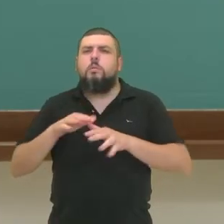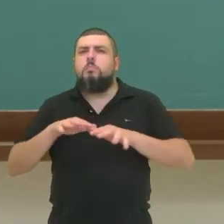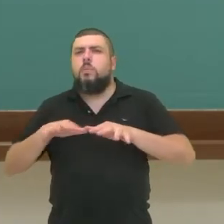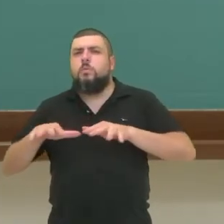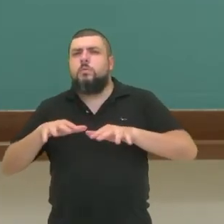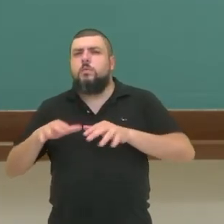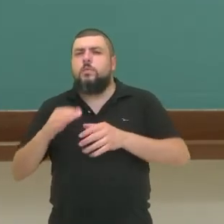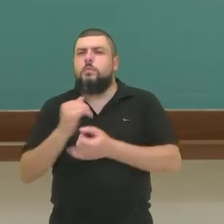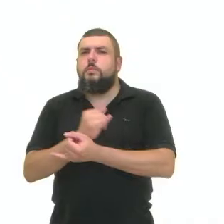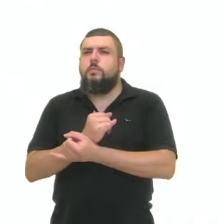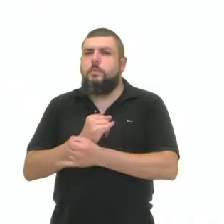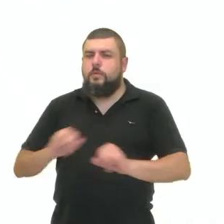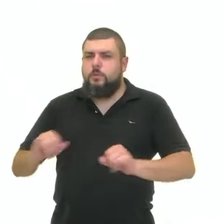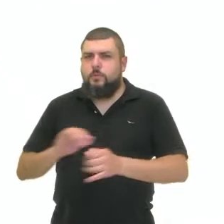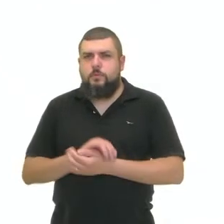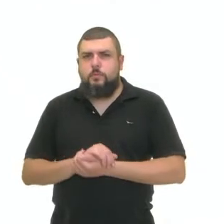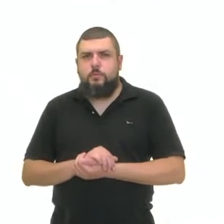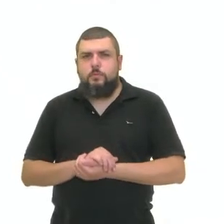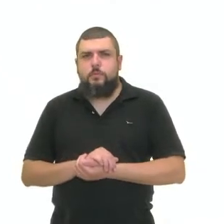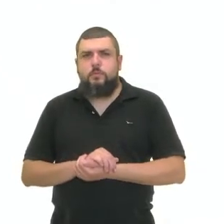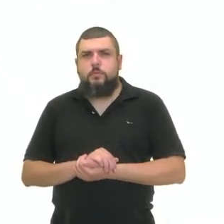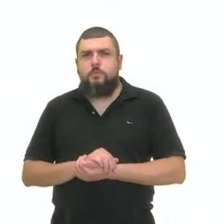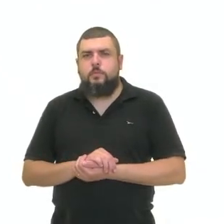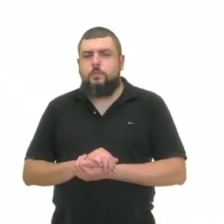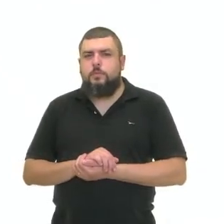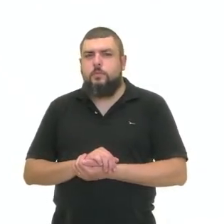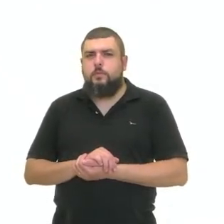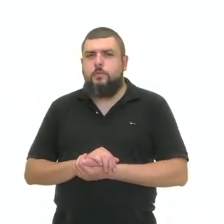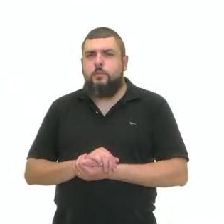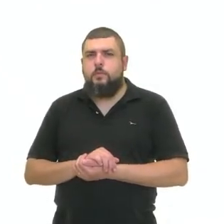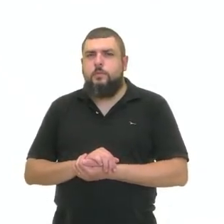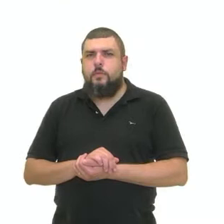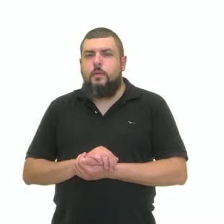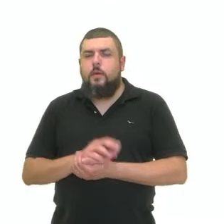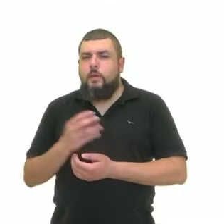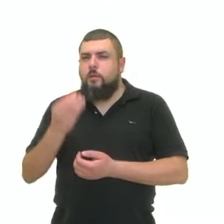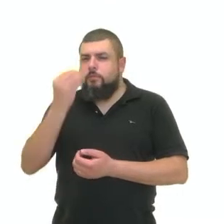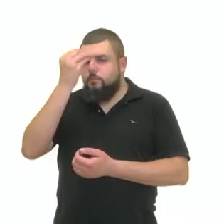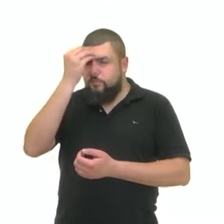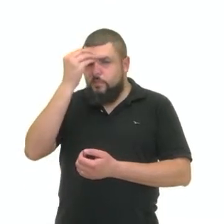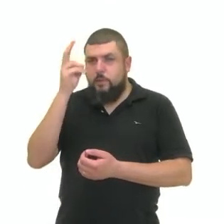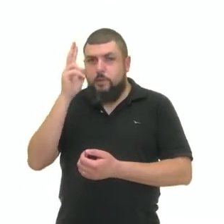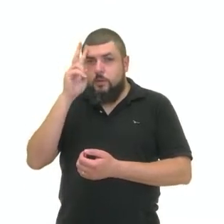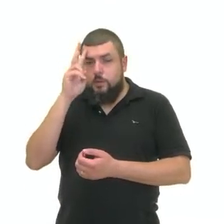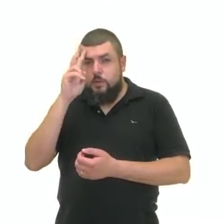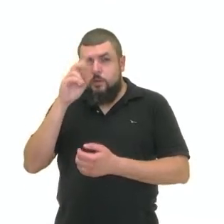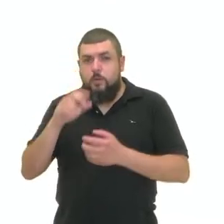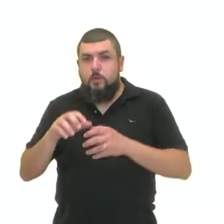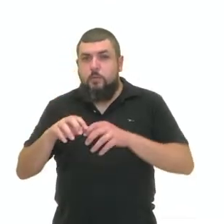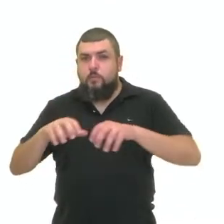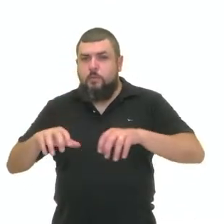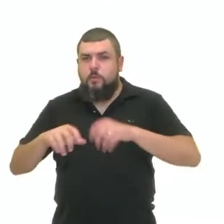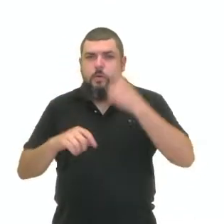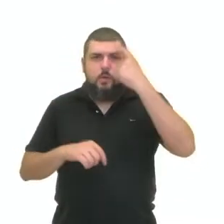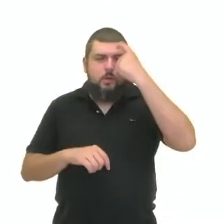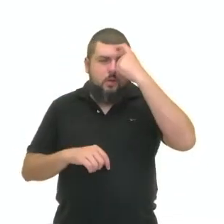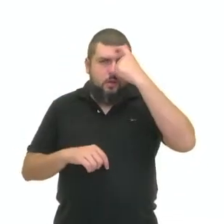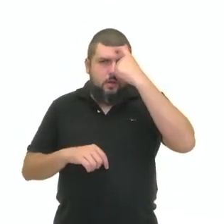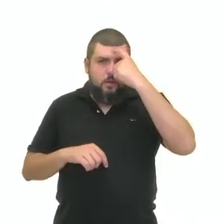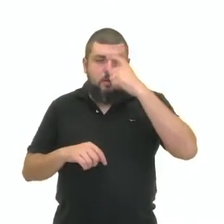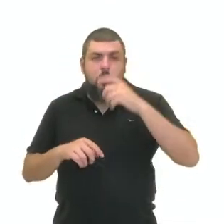independência da Índia bem é sempre importante lembrar que nesse momento houveram duas índias uma delas